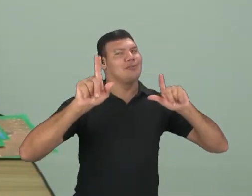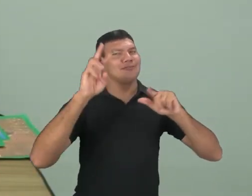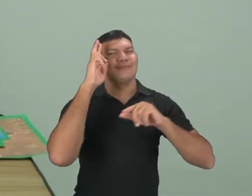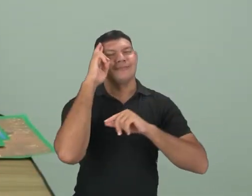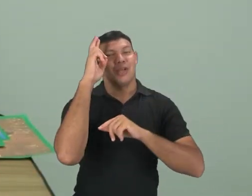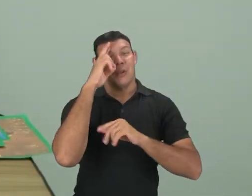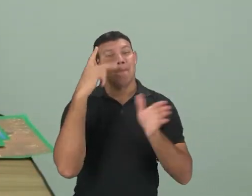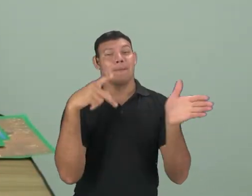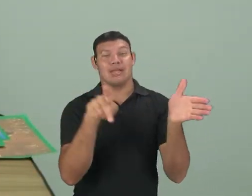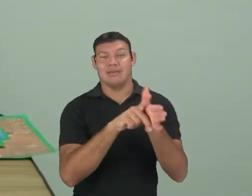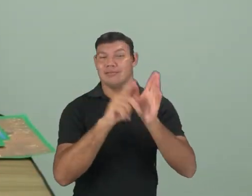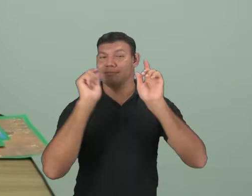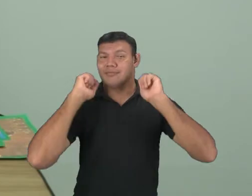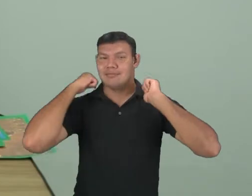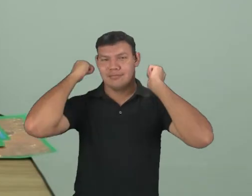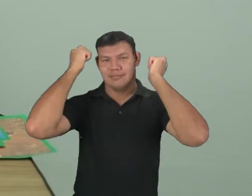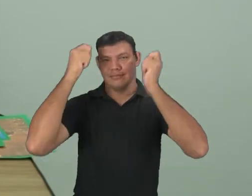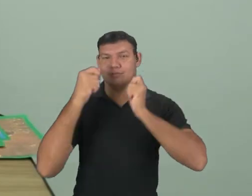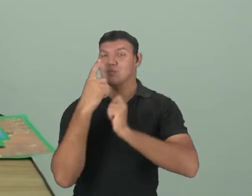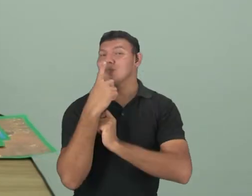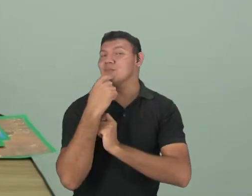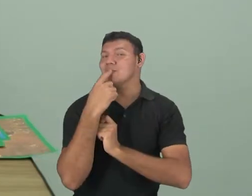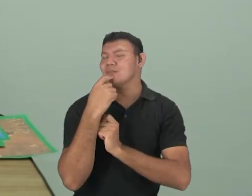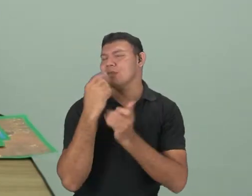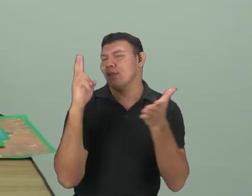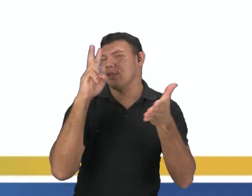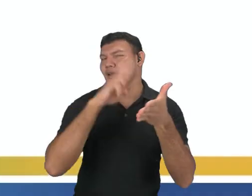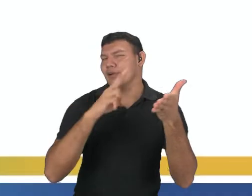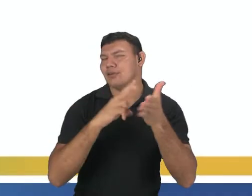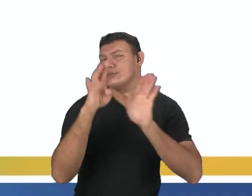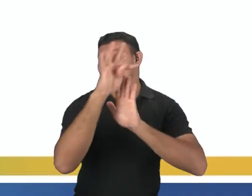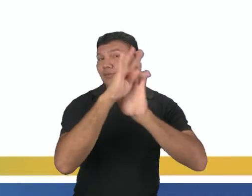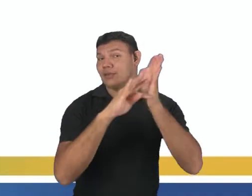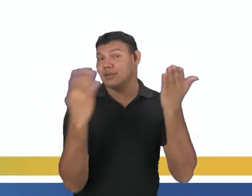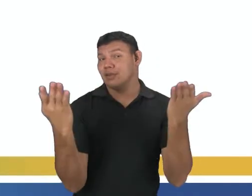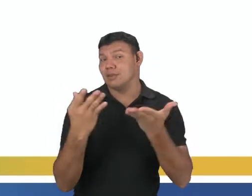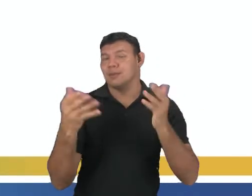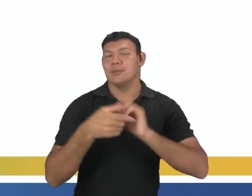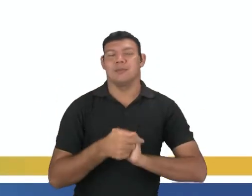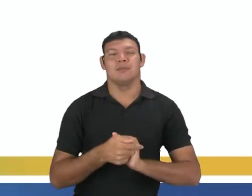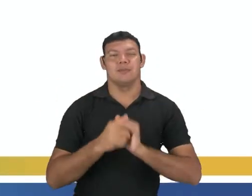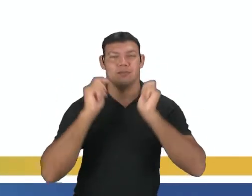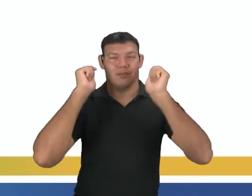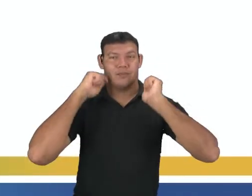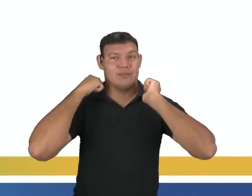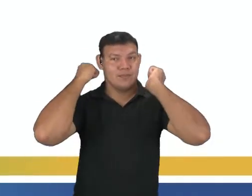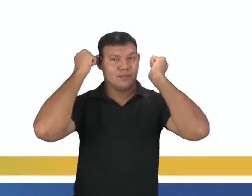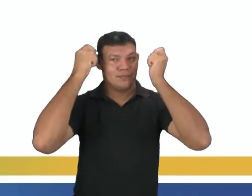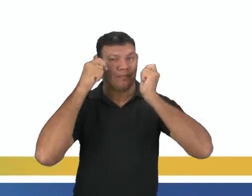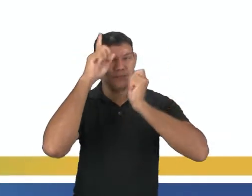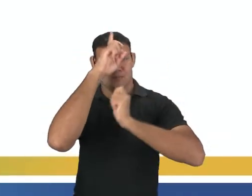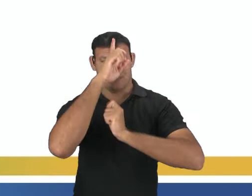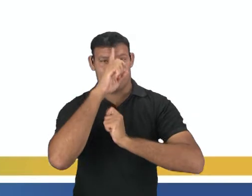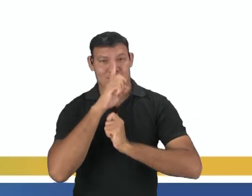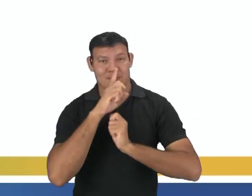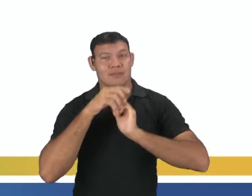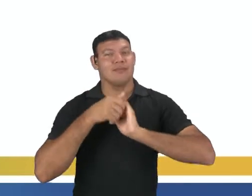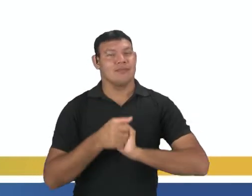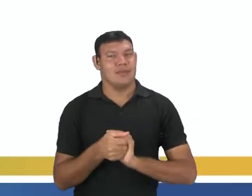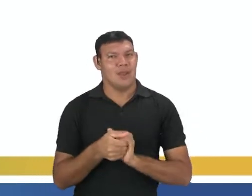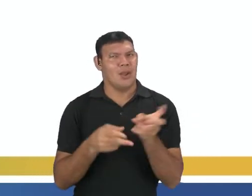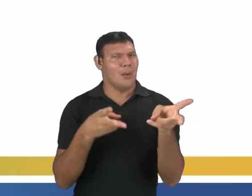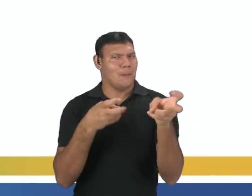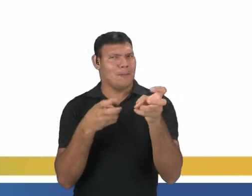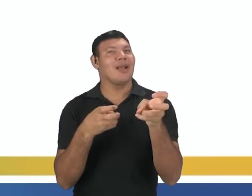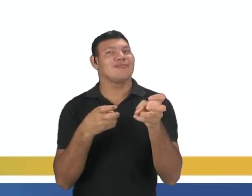do Chapeuzinho Vermelho. Vamos ler esse texto? Chapeuzinho Amarelo, A gente já vê que